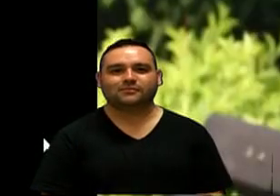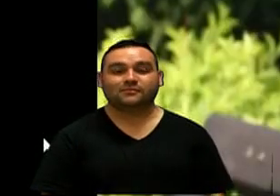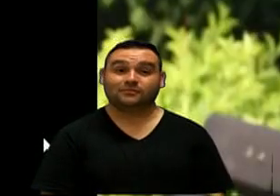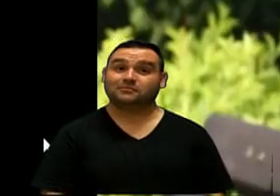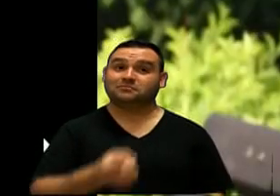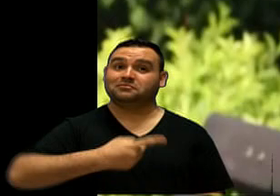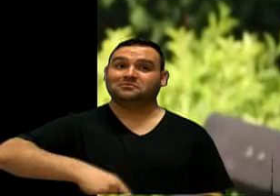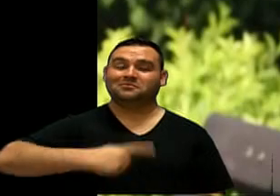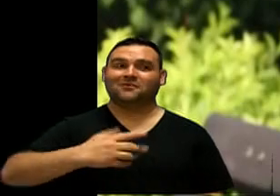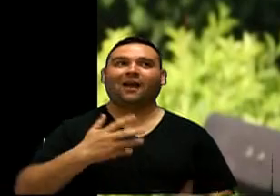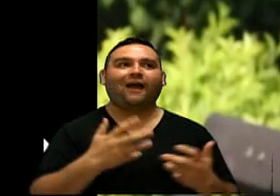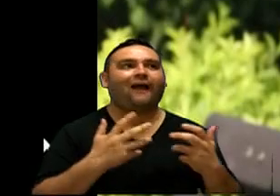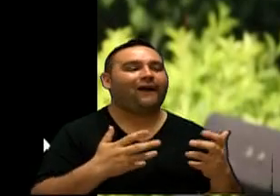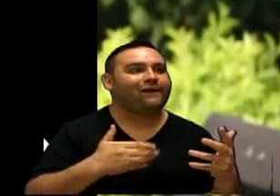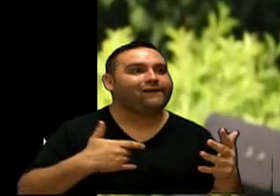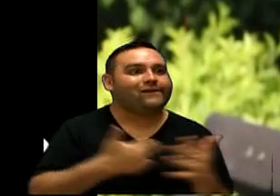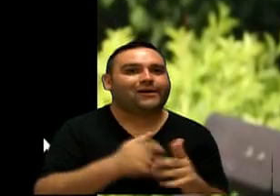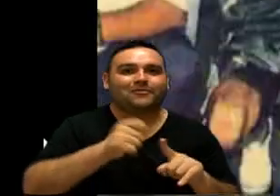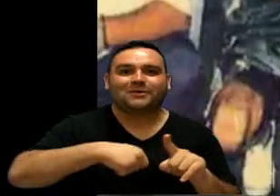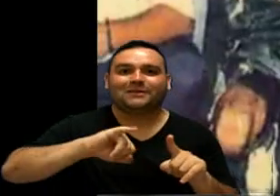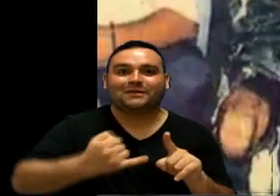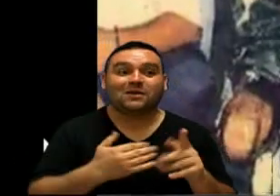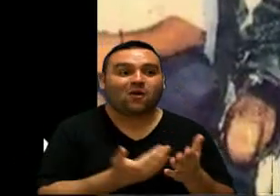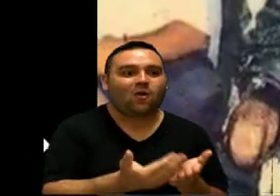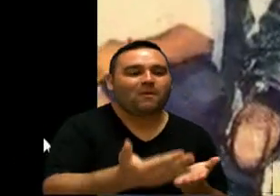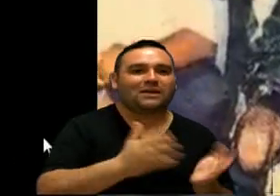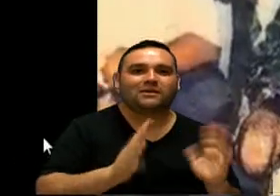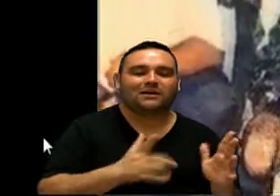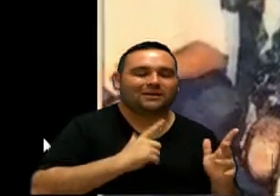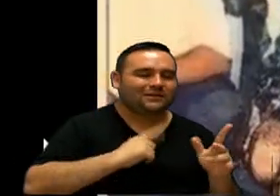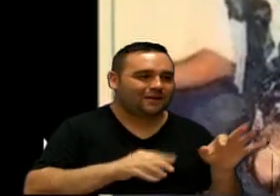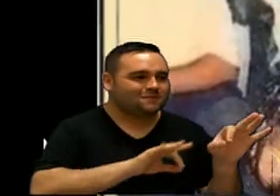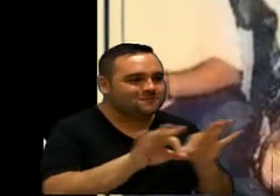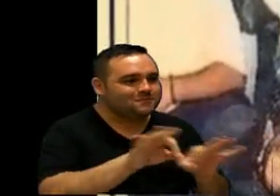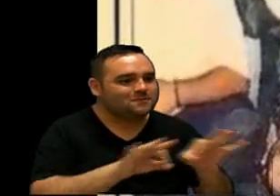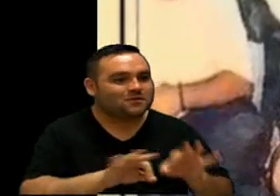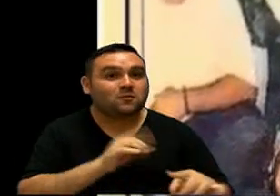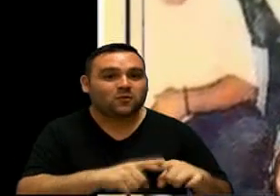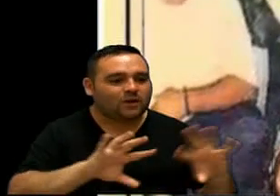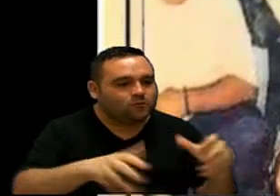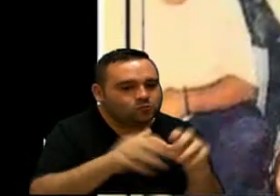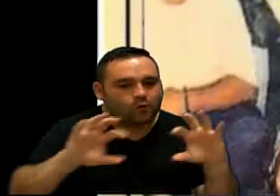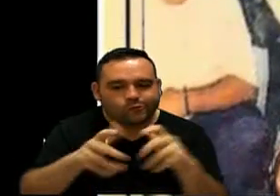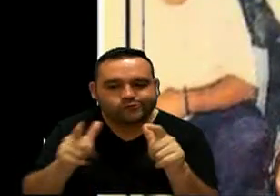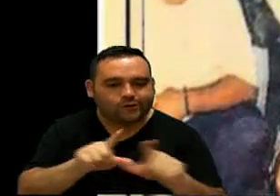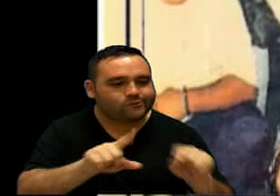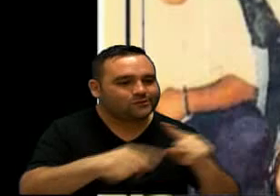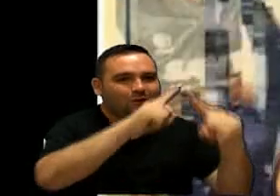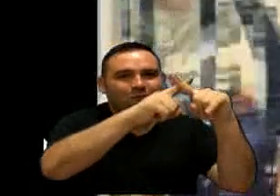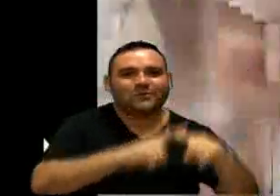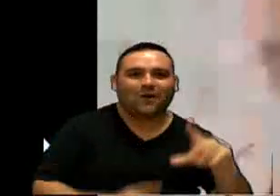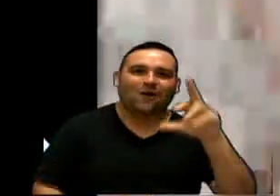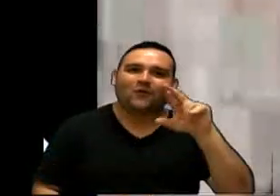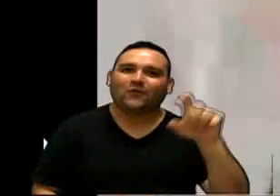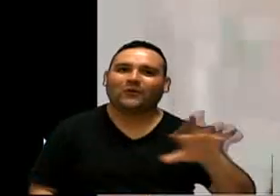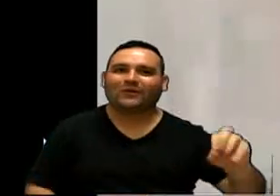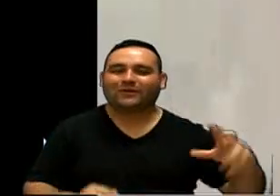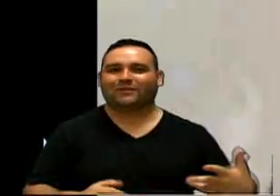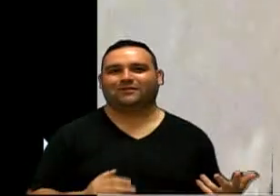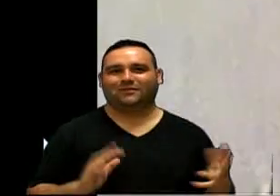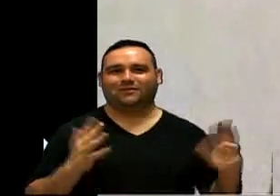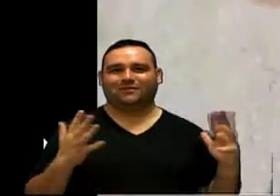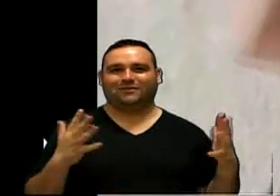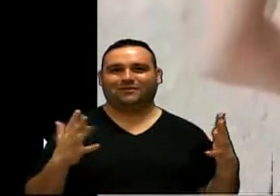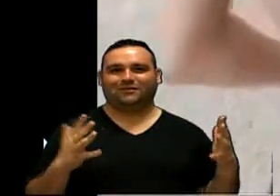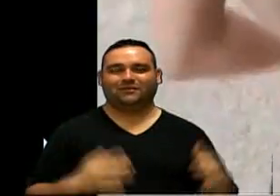A gente não vê a hora de chegar a janeiro para começar já a mexer, para fazer time, para disputar o Cruzeirão, lógico.